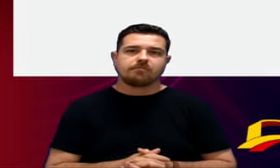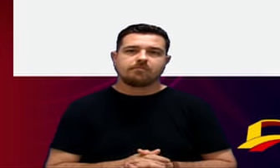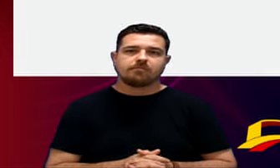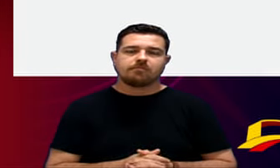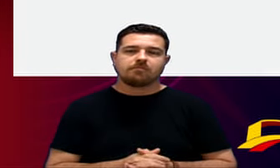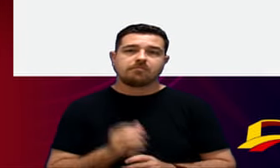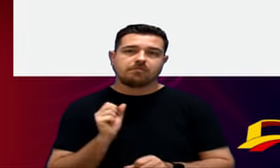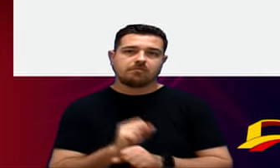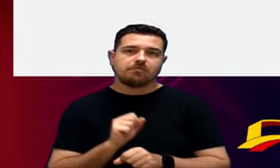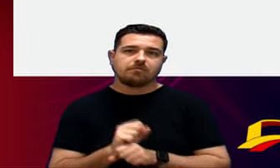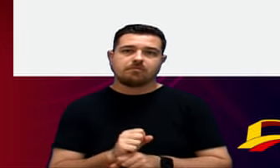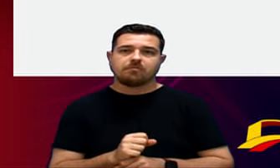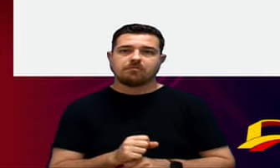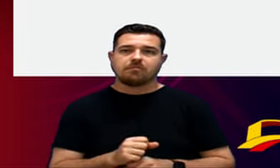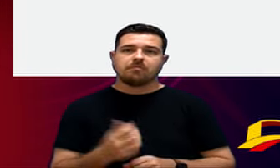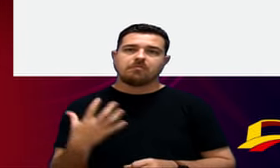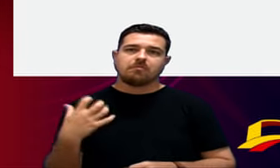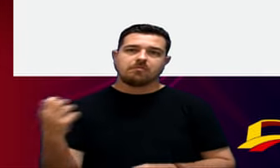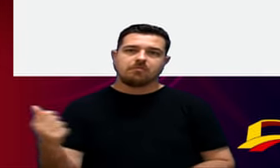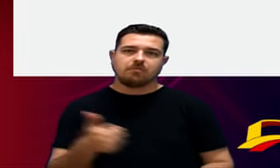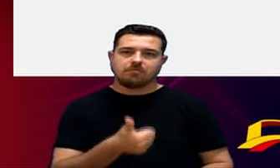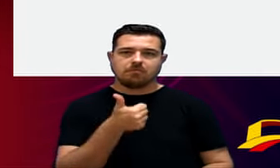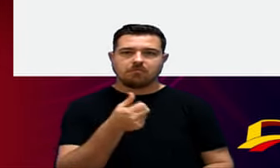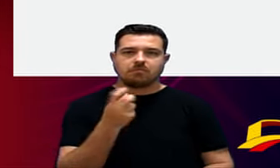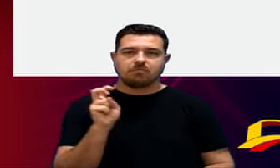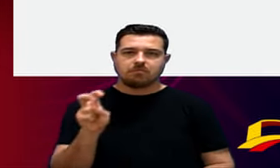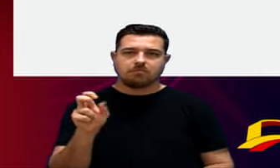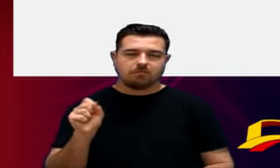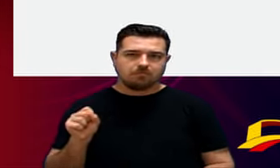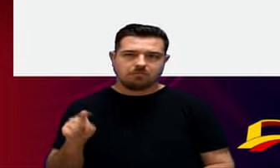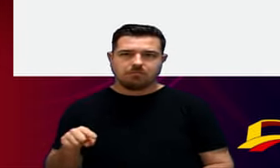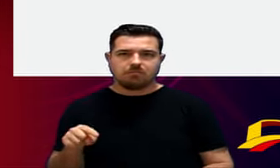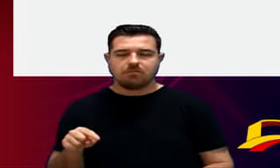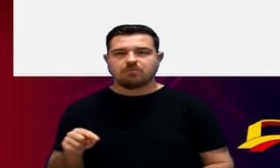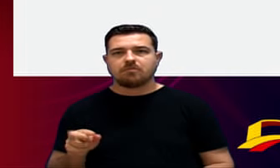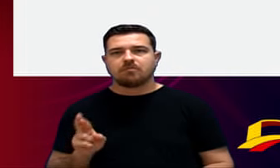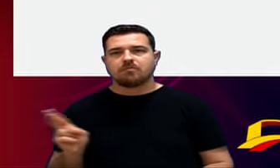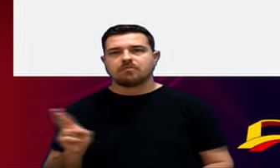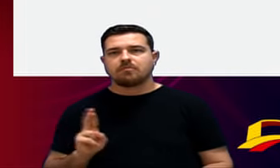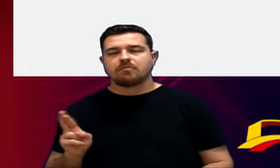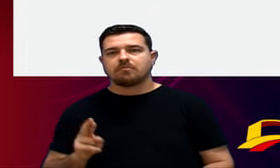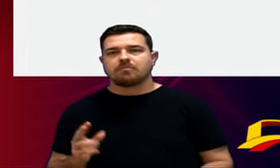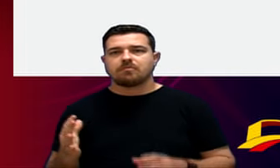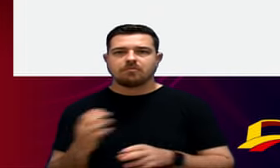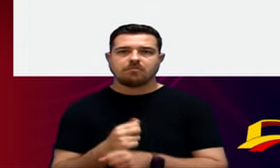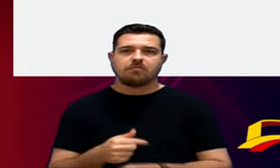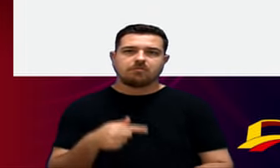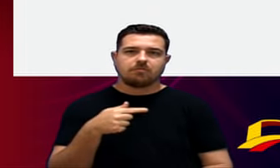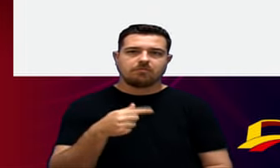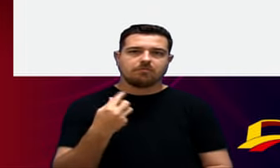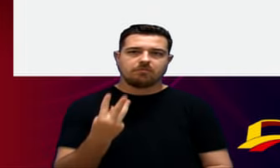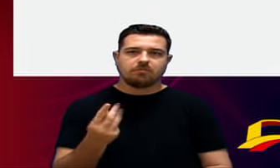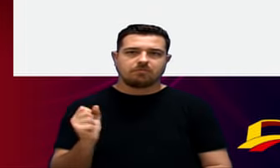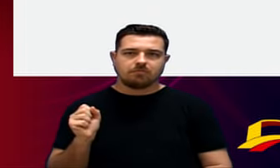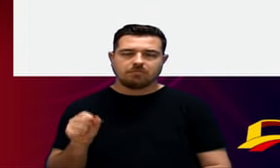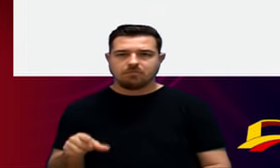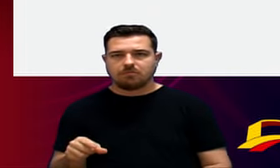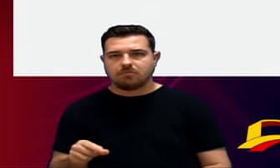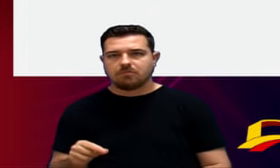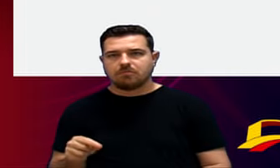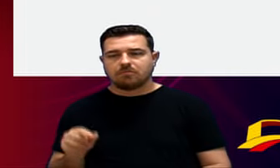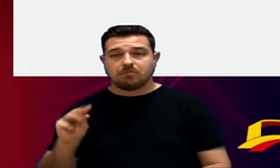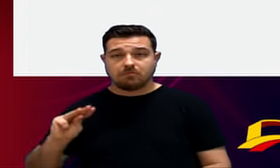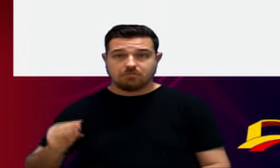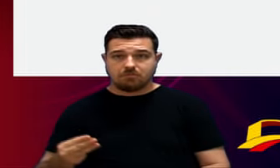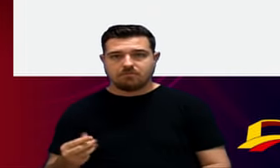prevista para viagens de R 15.000 totalizando aí R 73 mil 571.000